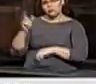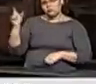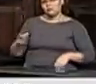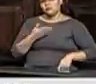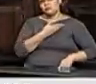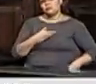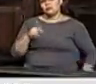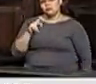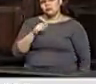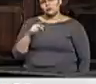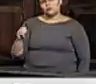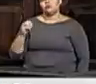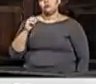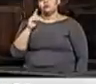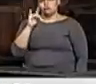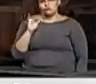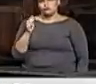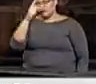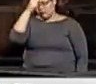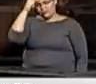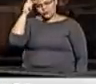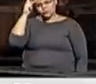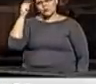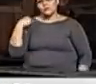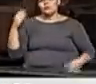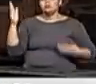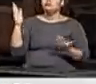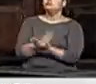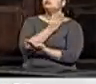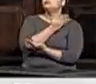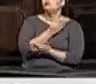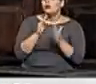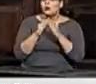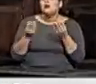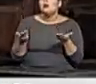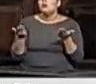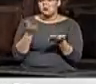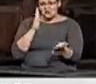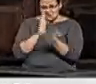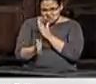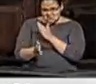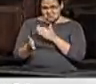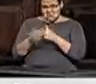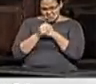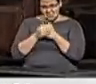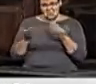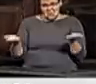Zaqueu estava lá no dia que as pessoas foram tiradas, e agora ele foge